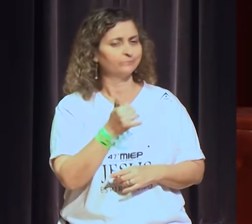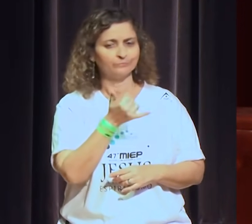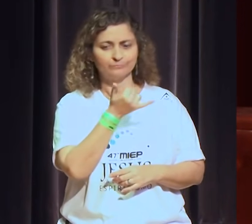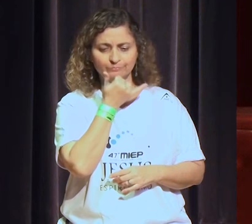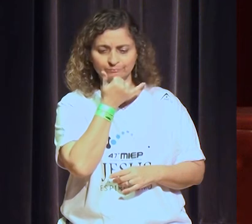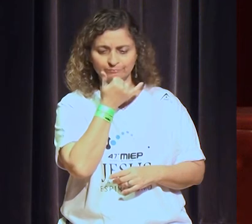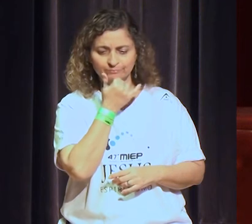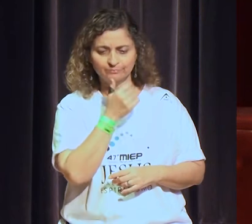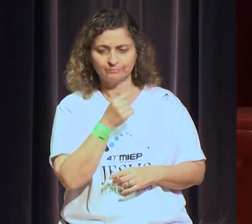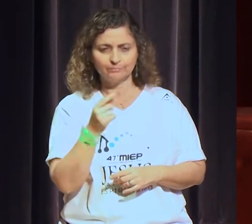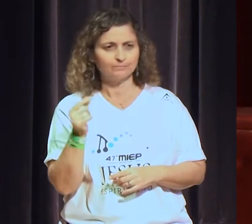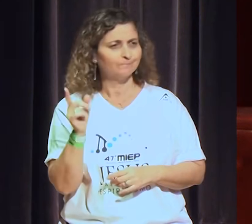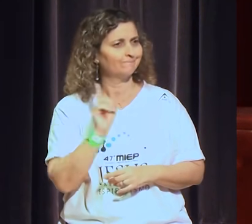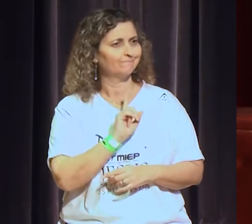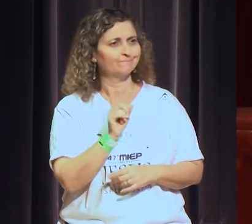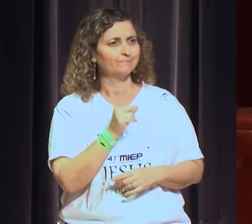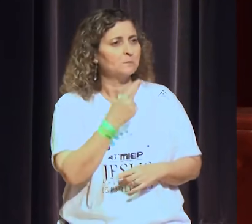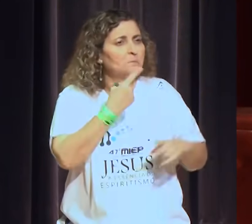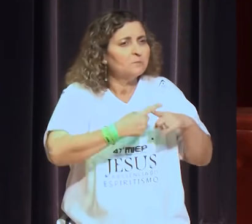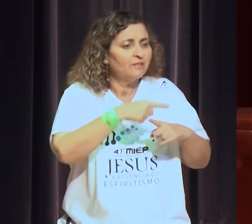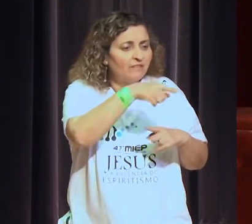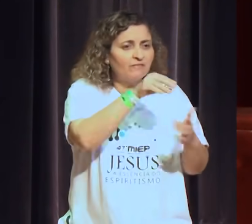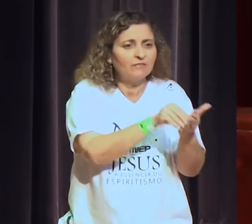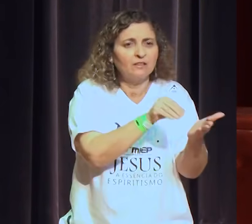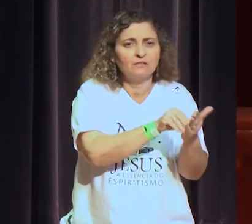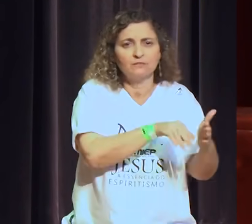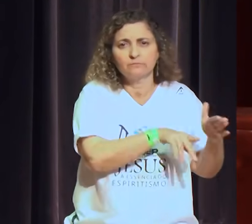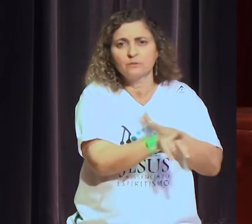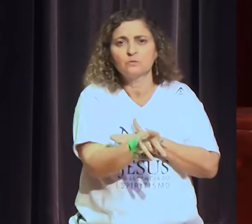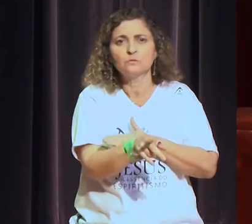Essa é a única pessoa que eu não consegui perdoar até hoje na minha encarnação.